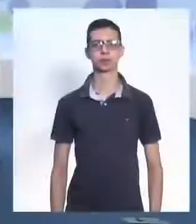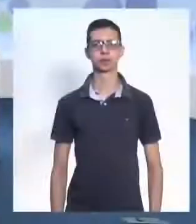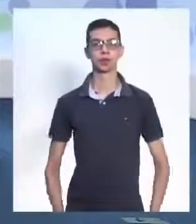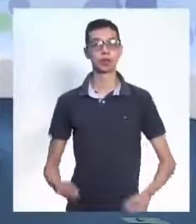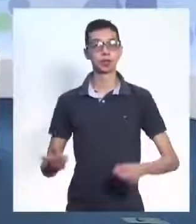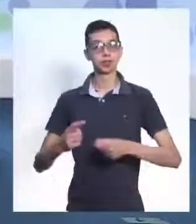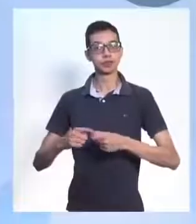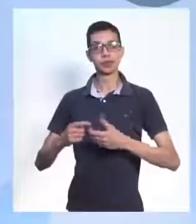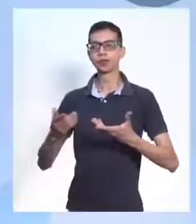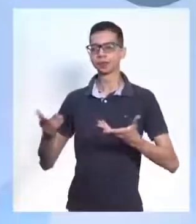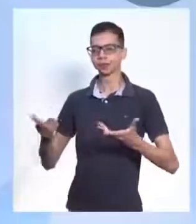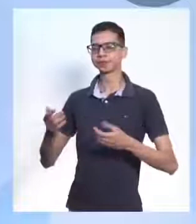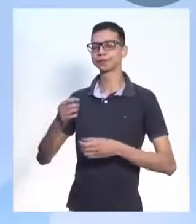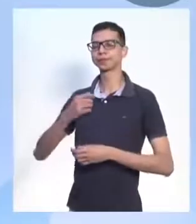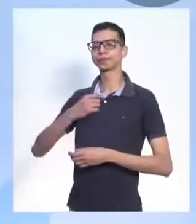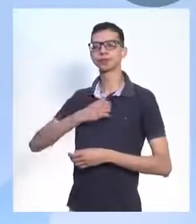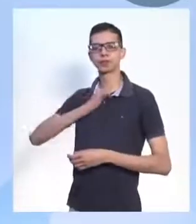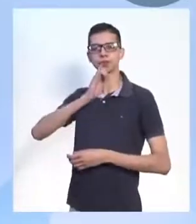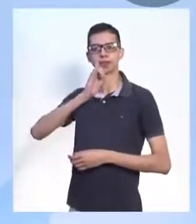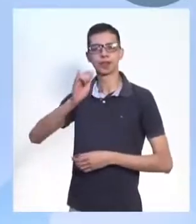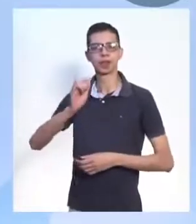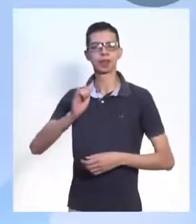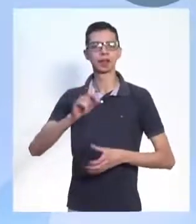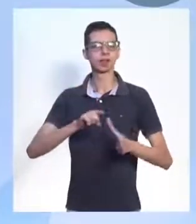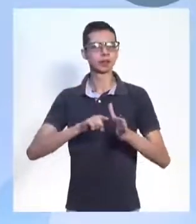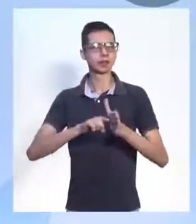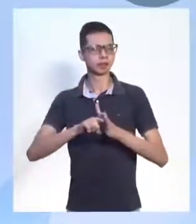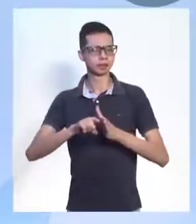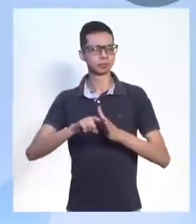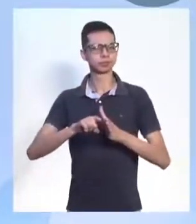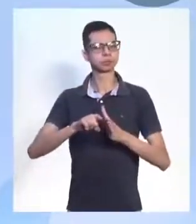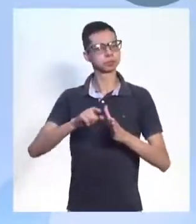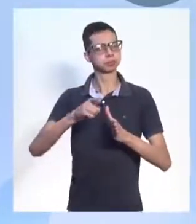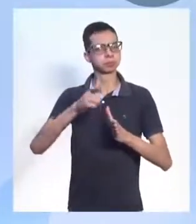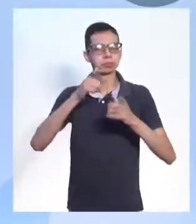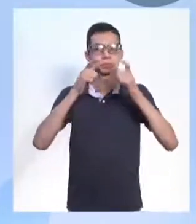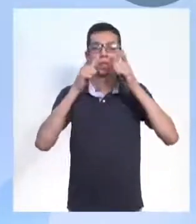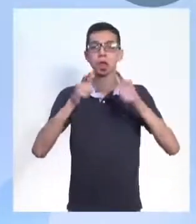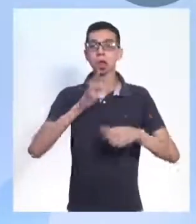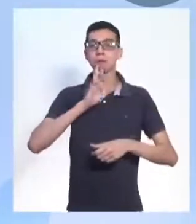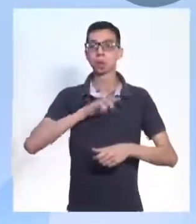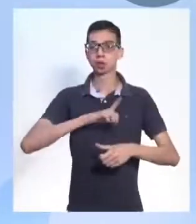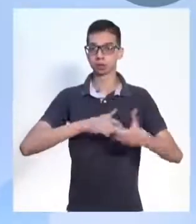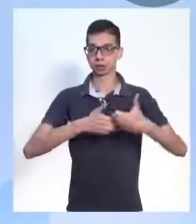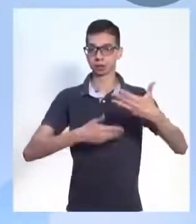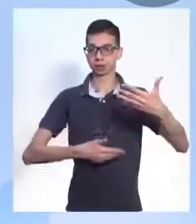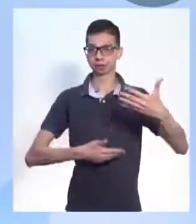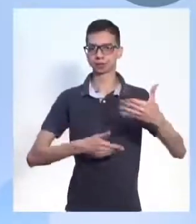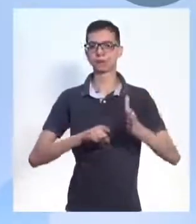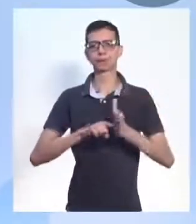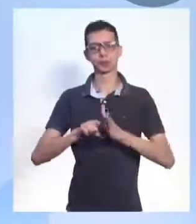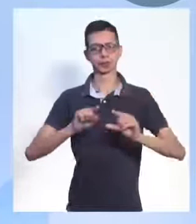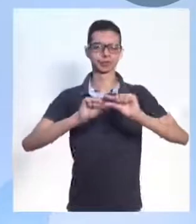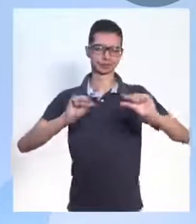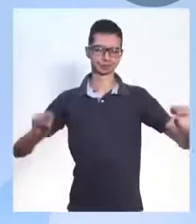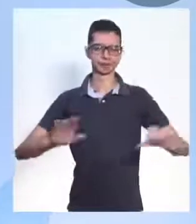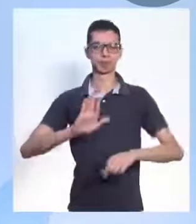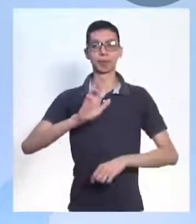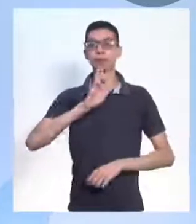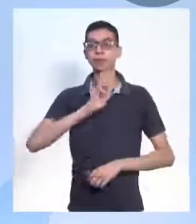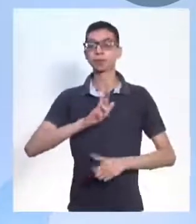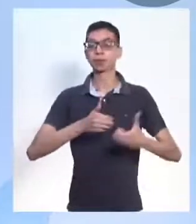Retornamos aqui, Jonas, com as perguntas, né, interessantes, respostas interessantes. Perguntas estão ali, mas com as